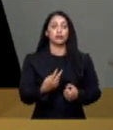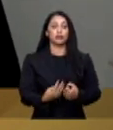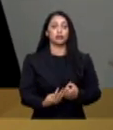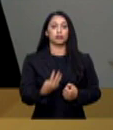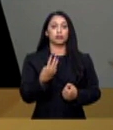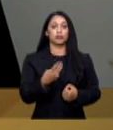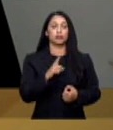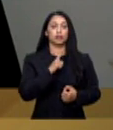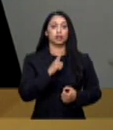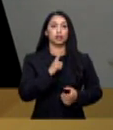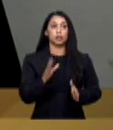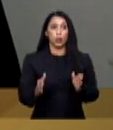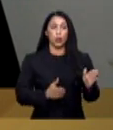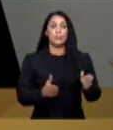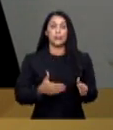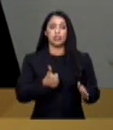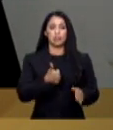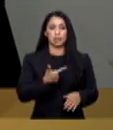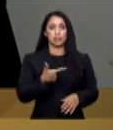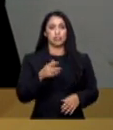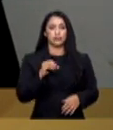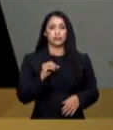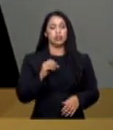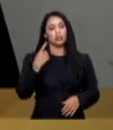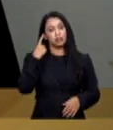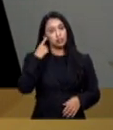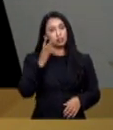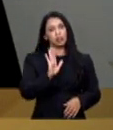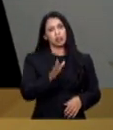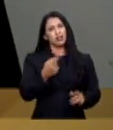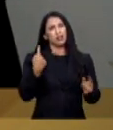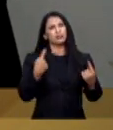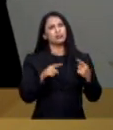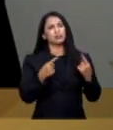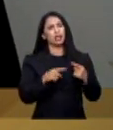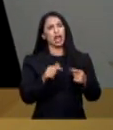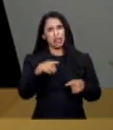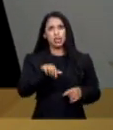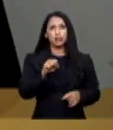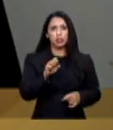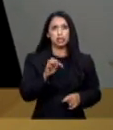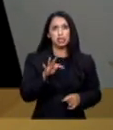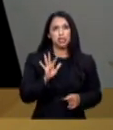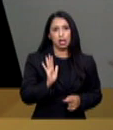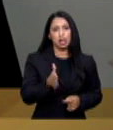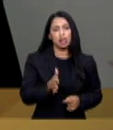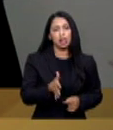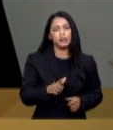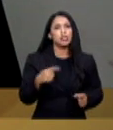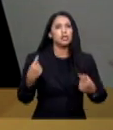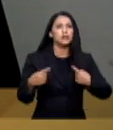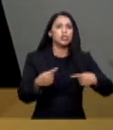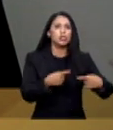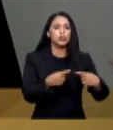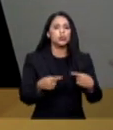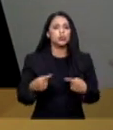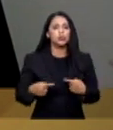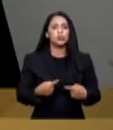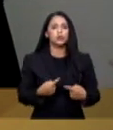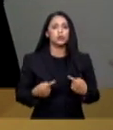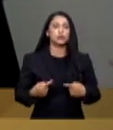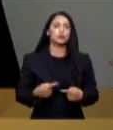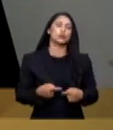prazo decadencial, já foi objeto de muitos questionamentos aqui no Supremo Tribunal Federal, em discussões também